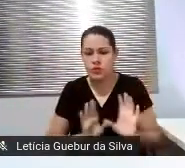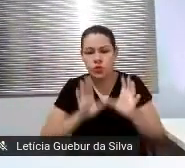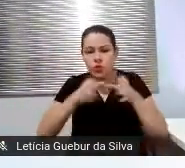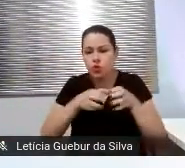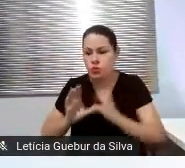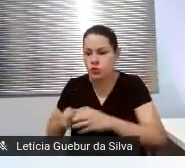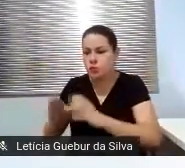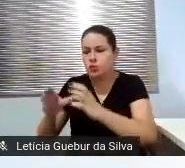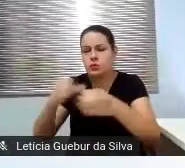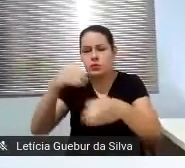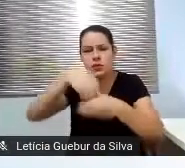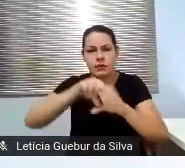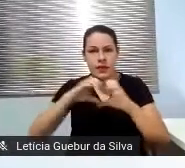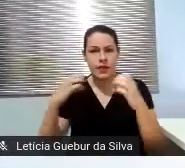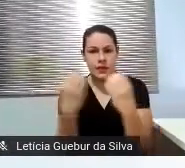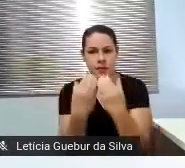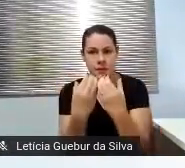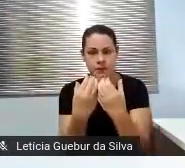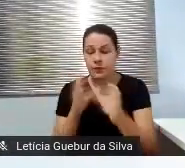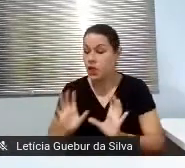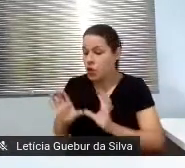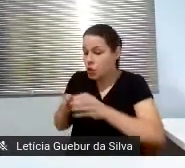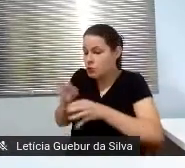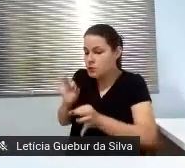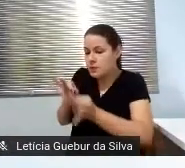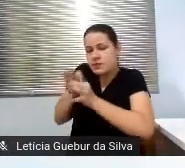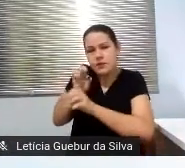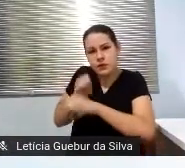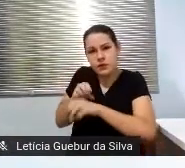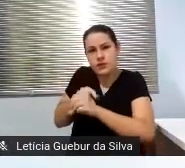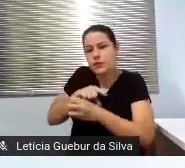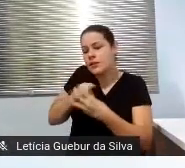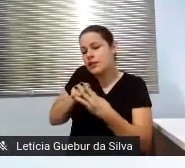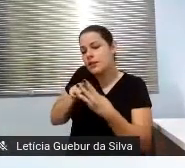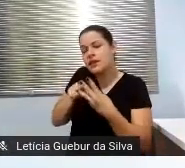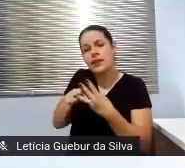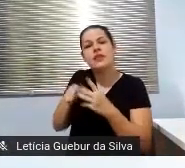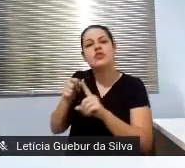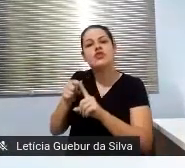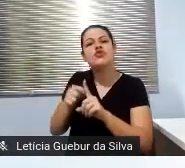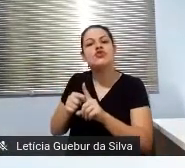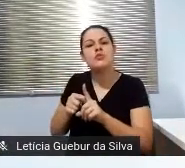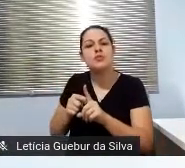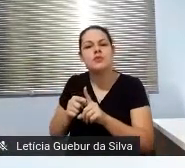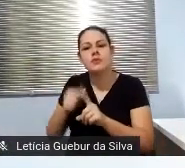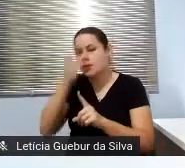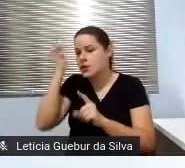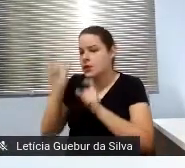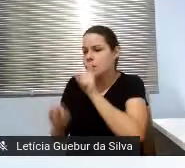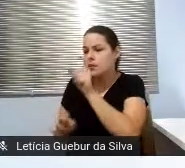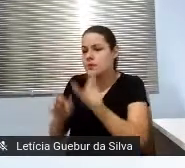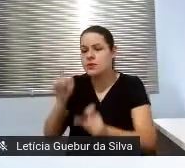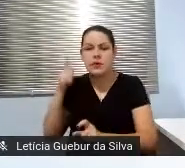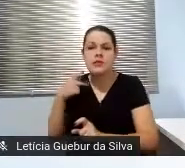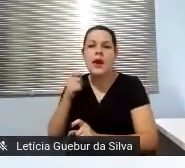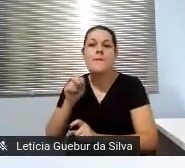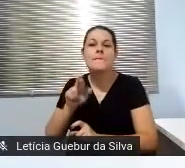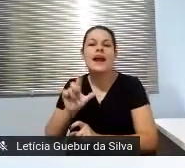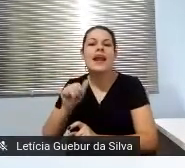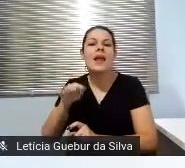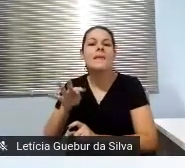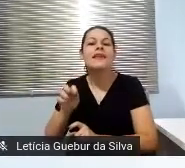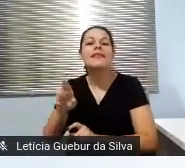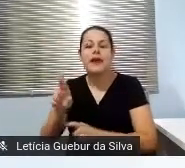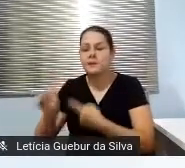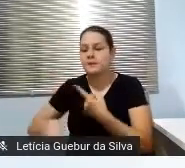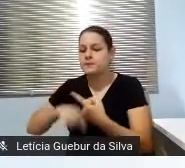sociedade. Dentro dessa bancada de educação, nós temos 3 tipos de parlamentares que compõem essa bancada. Nós temos